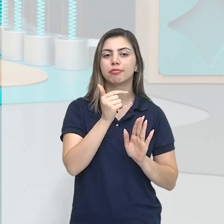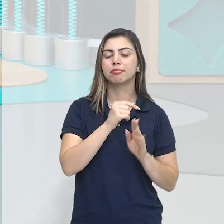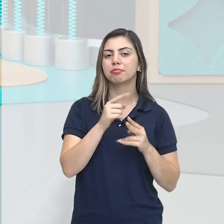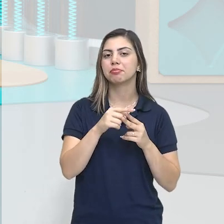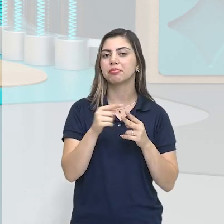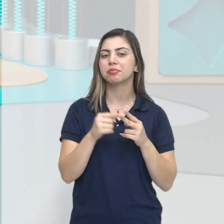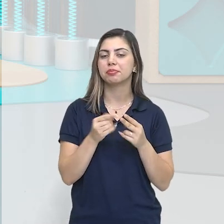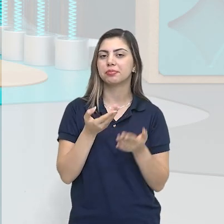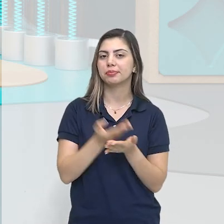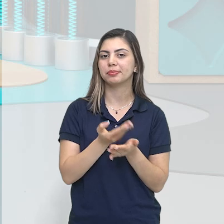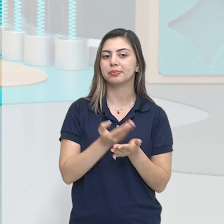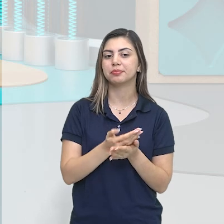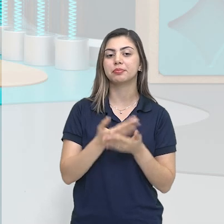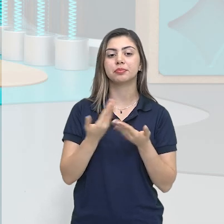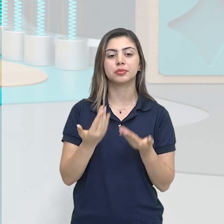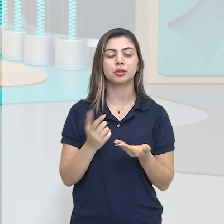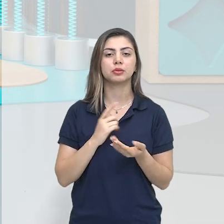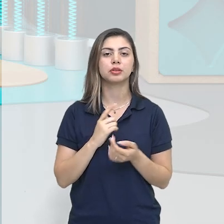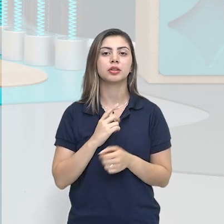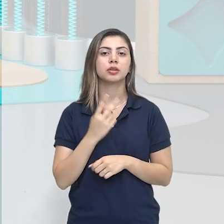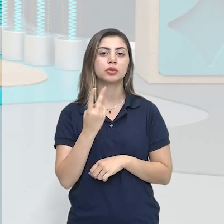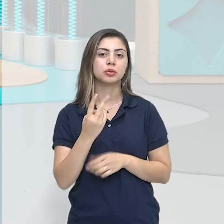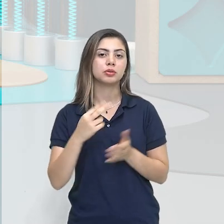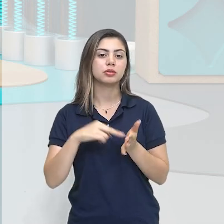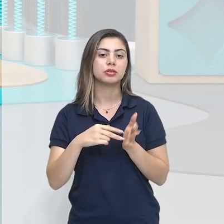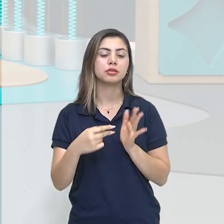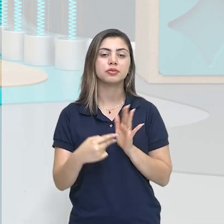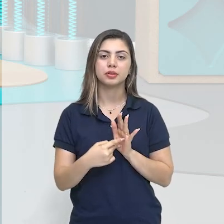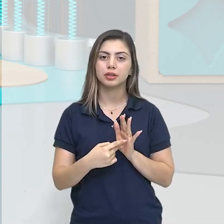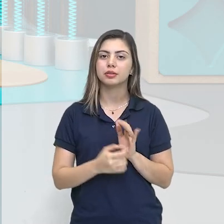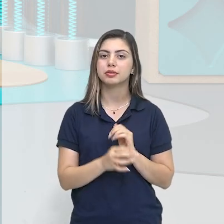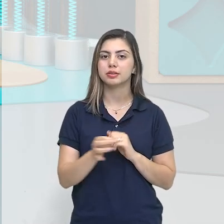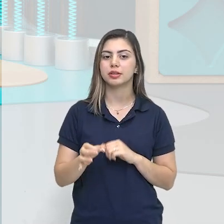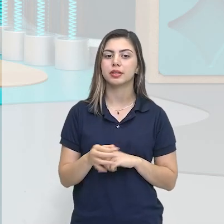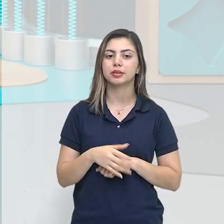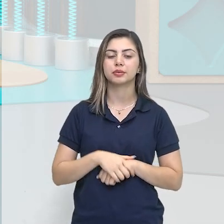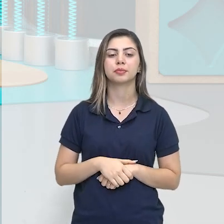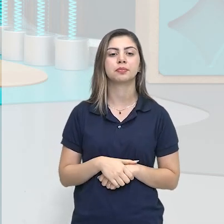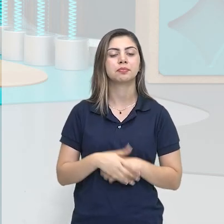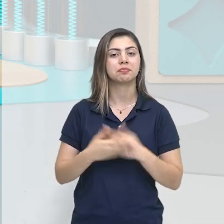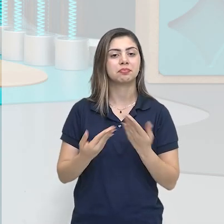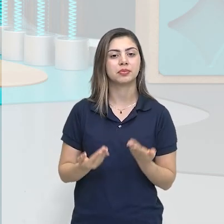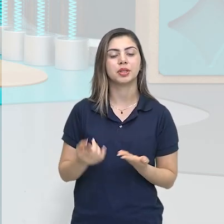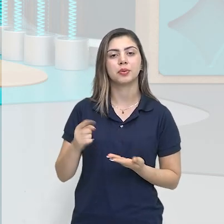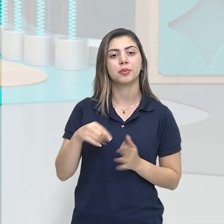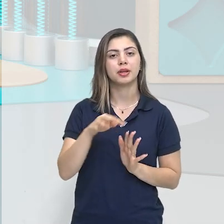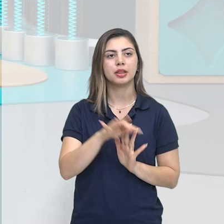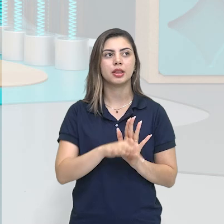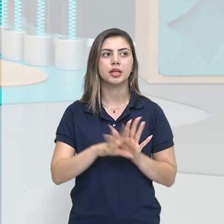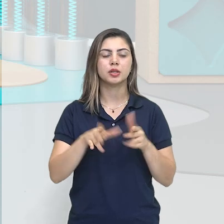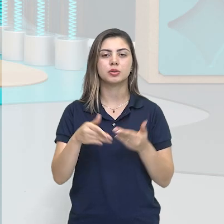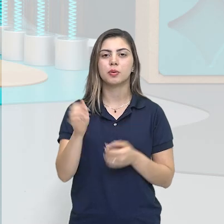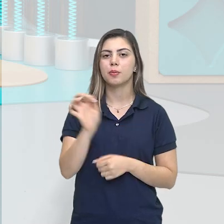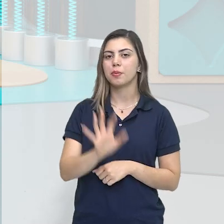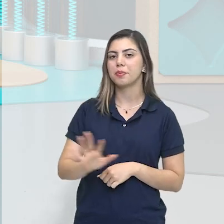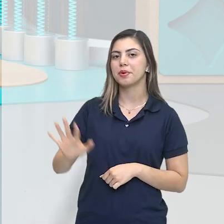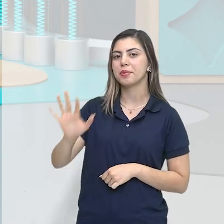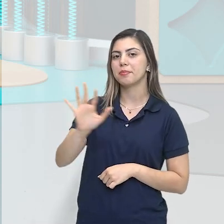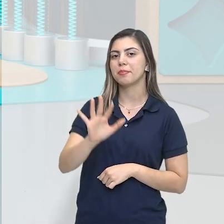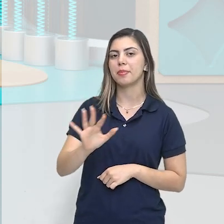geralmente eles vão apresentar aí o duplo sentido e também a ambiguidade, né? Que são textos ou imagens que podem